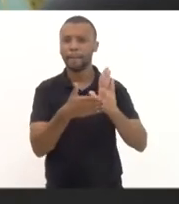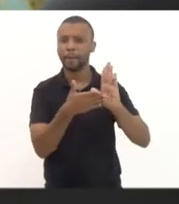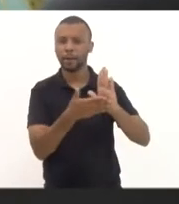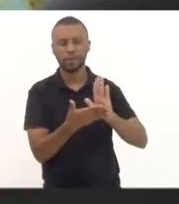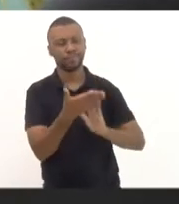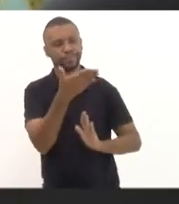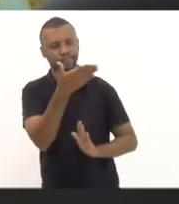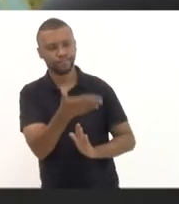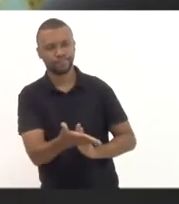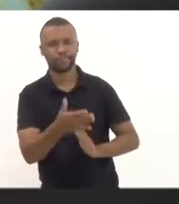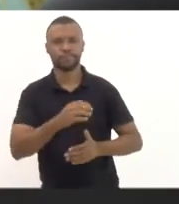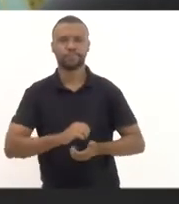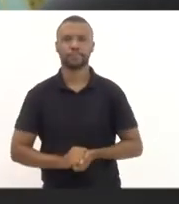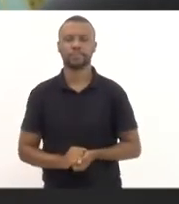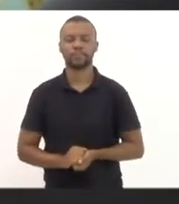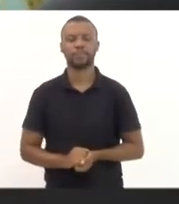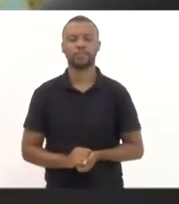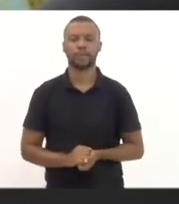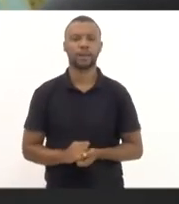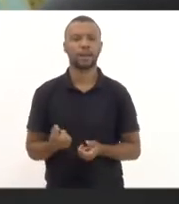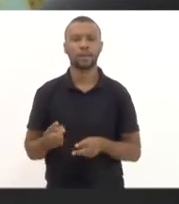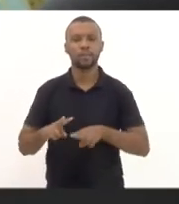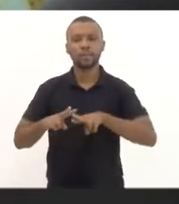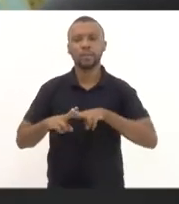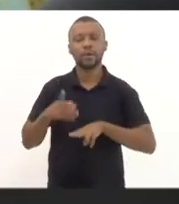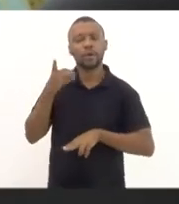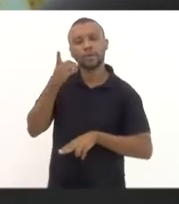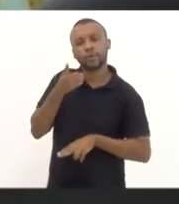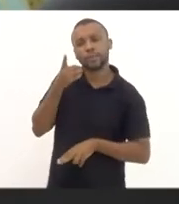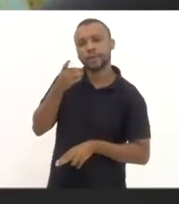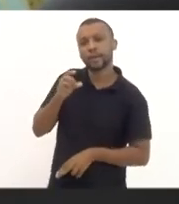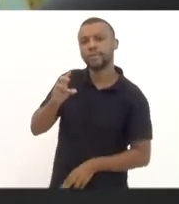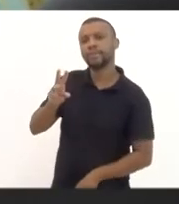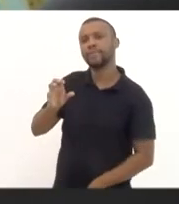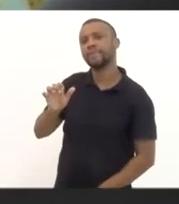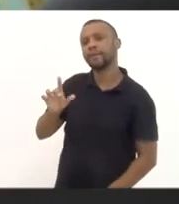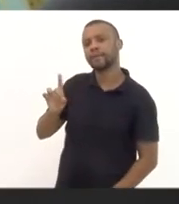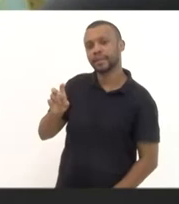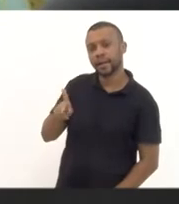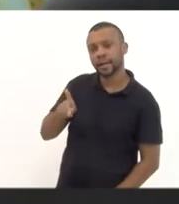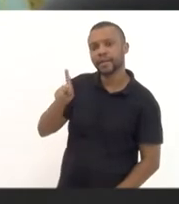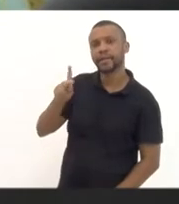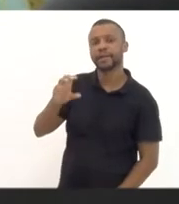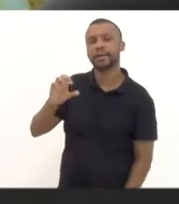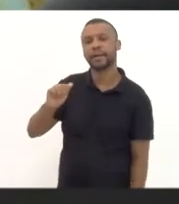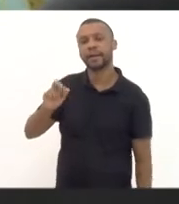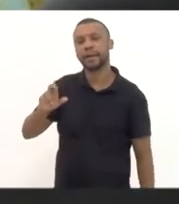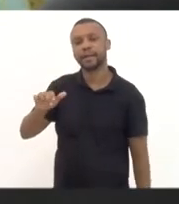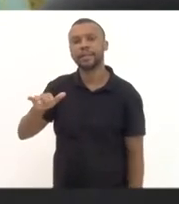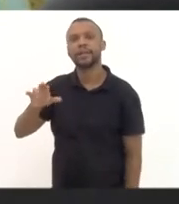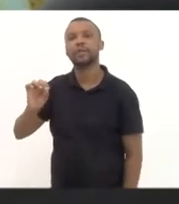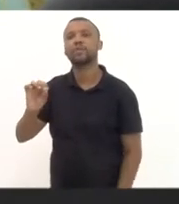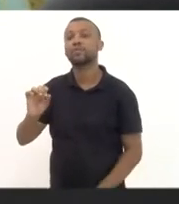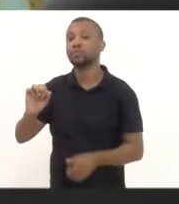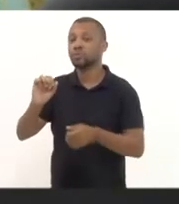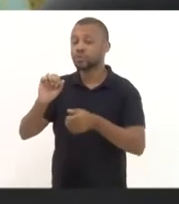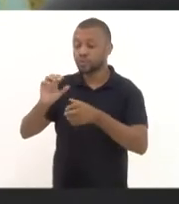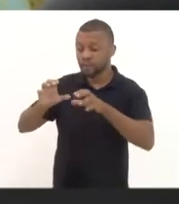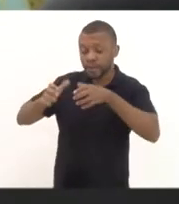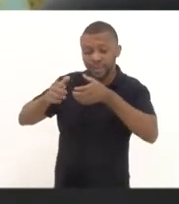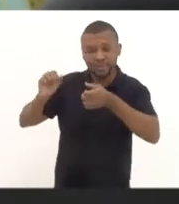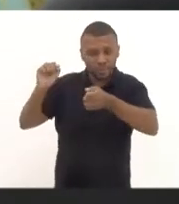e com isso e o Deputado waldeck Carneiro com a sua equipe para poder ir a vossa excelência